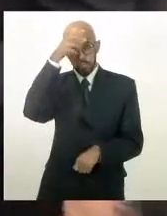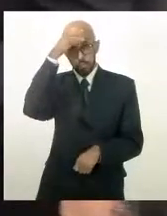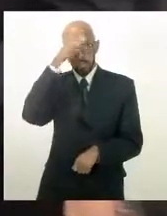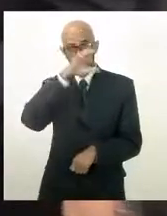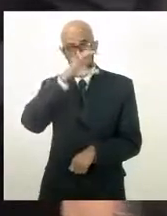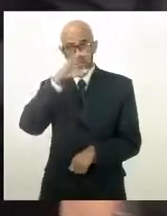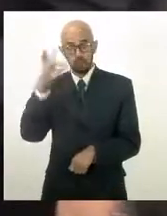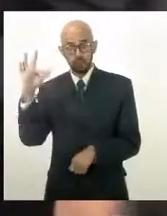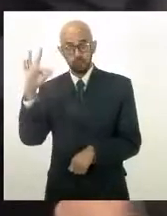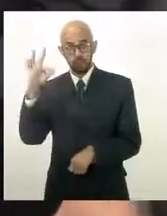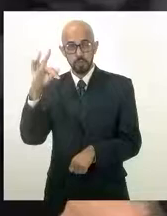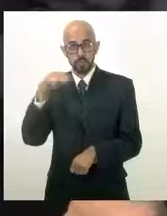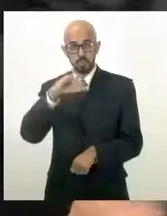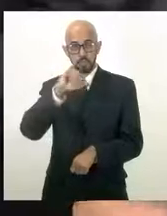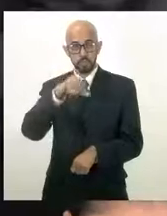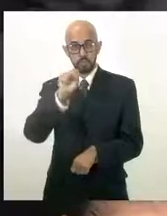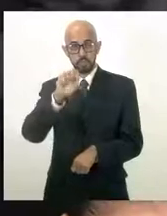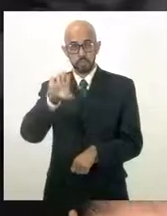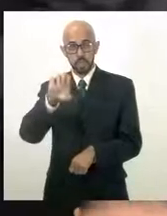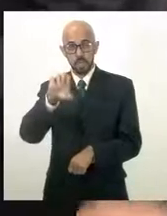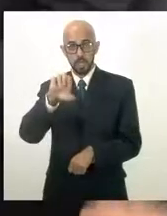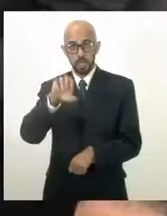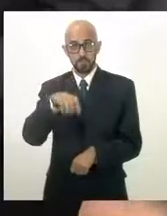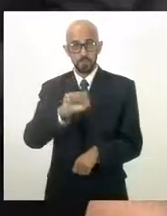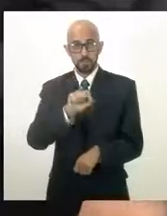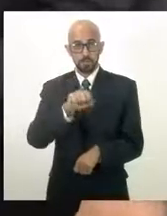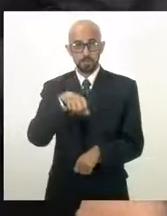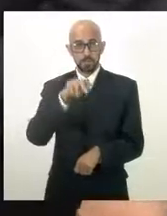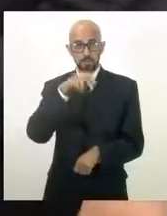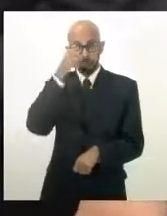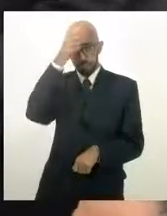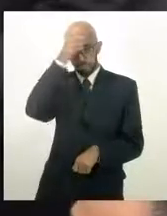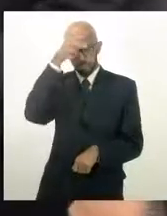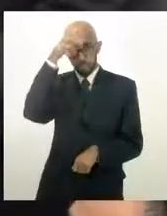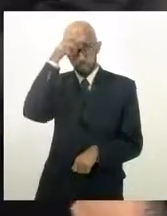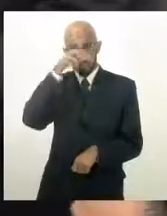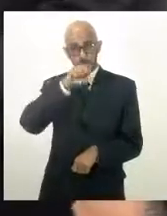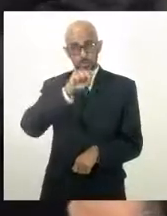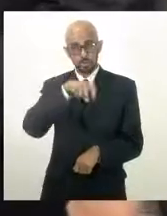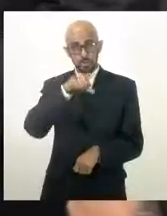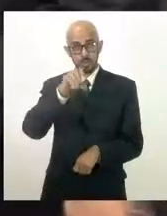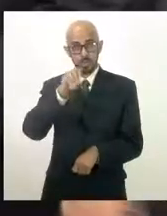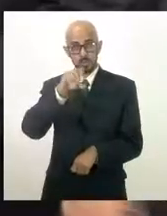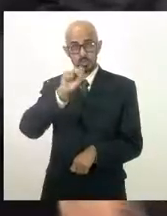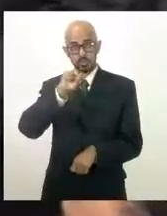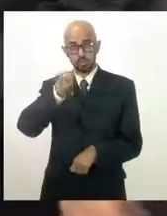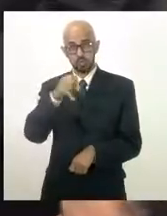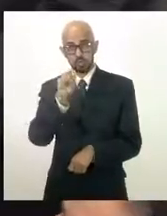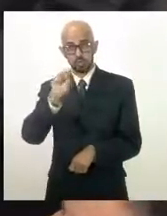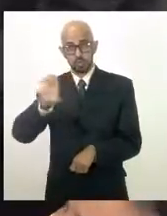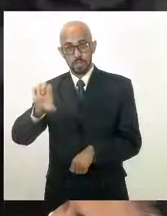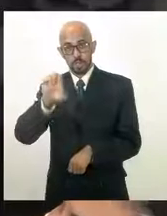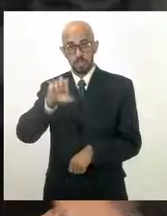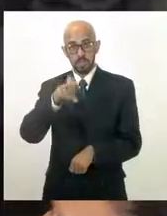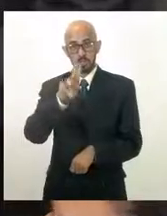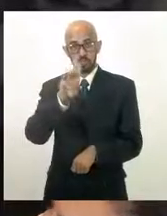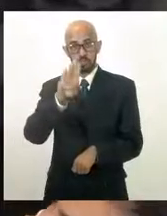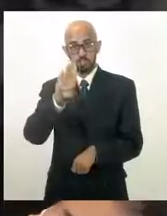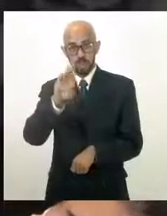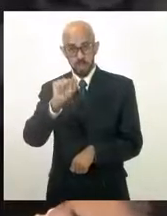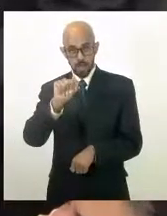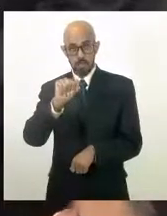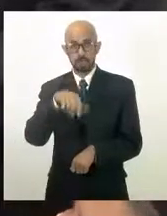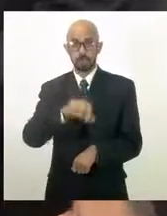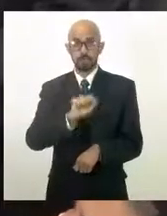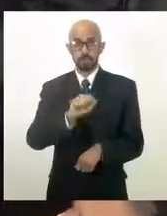Frio, José Bonifácio, prefeito de São José de Ubar, Jean, secretário de Comunicação Social